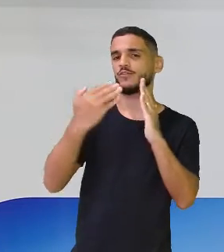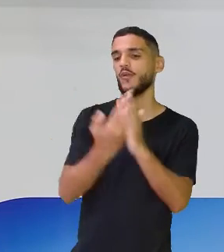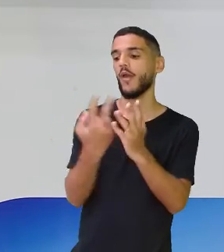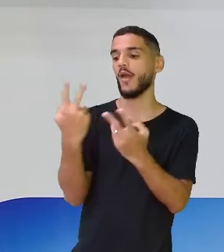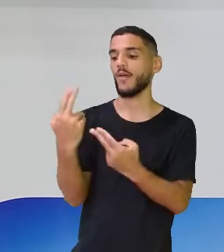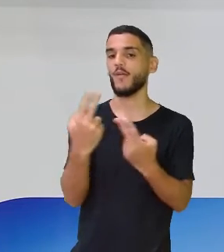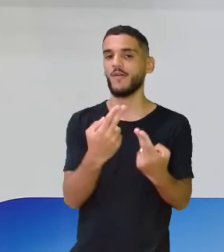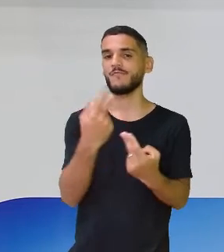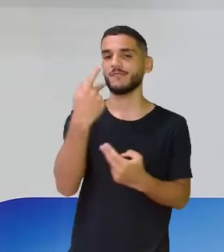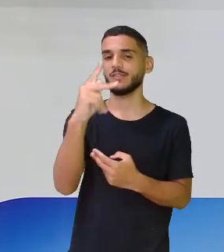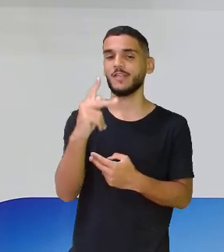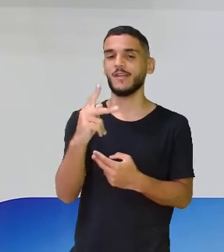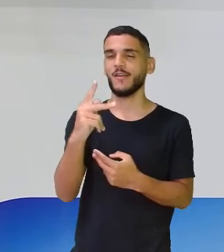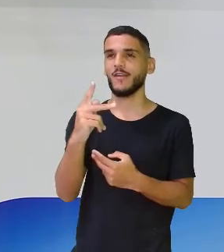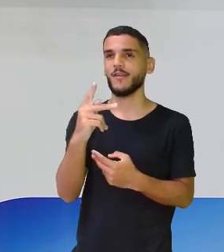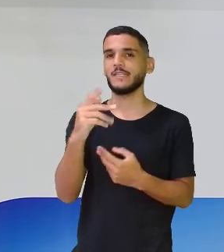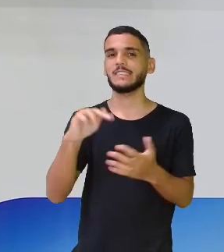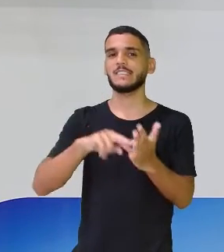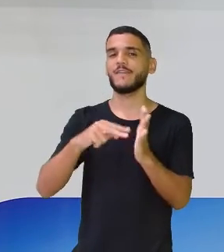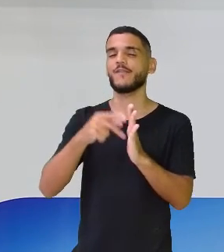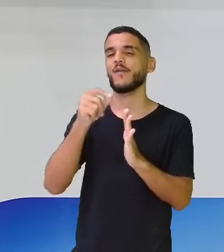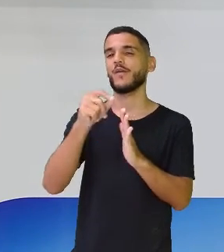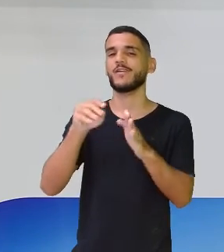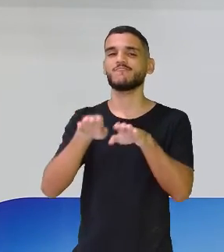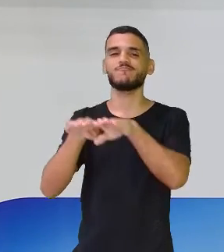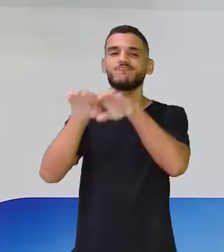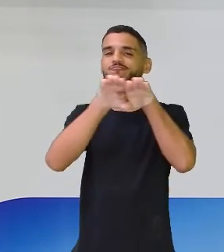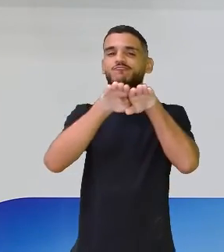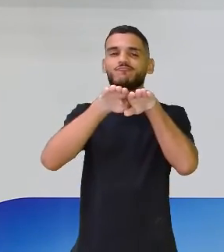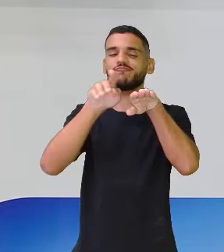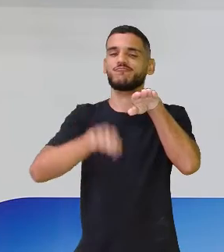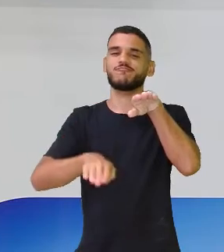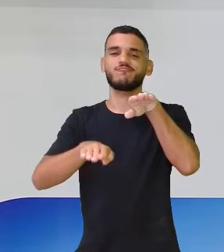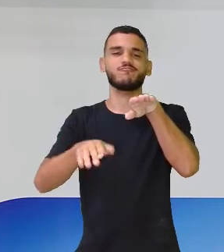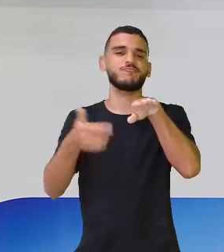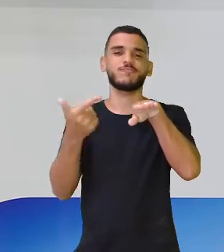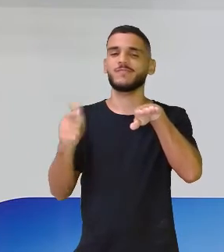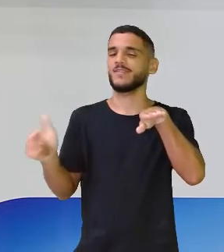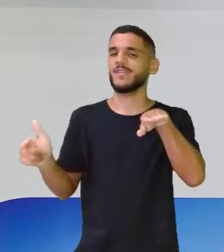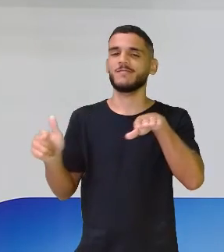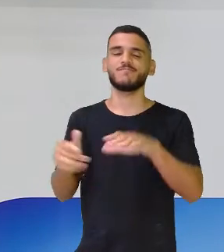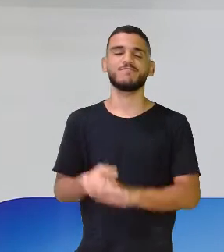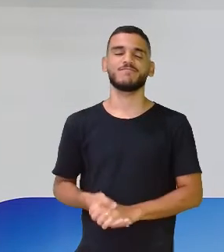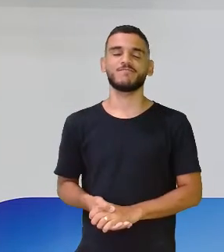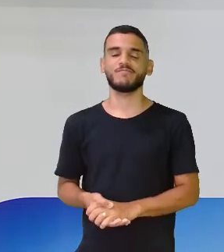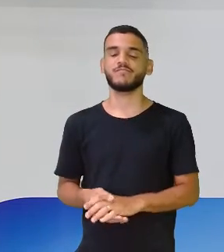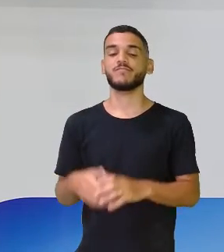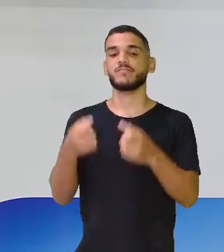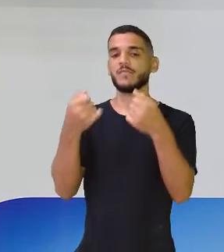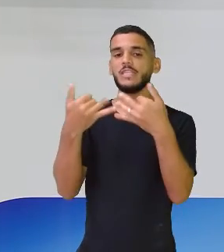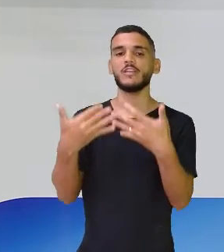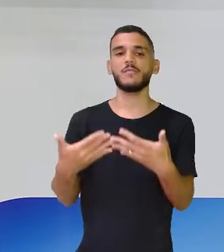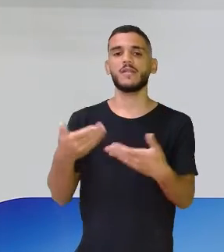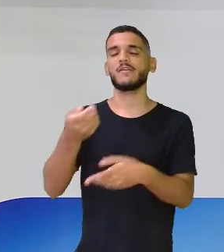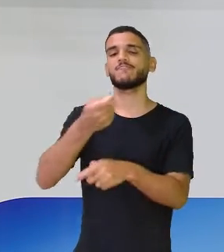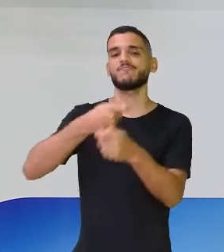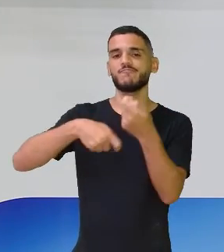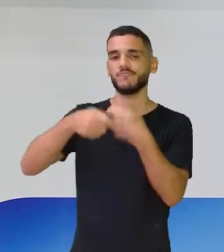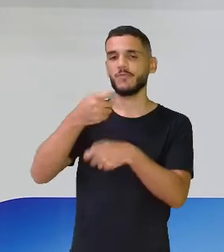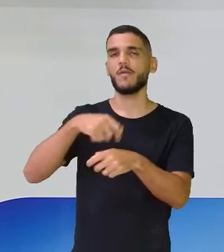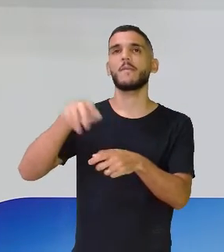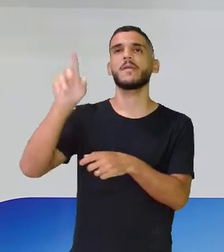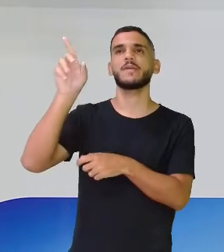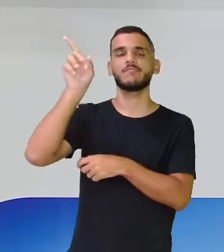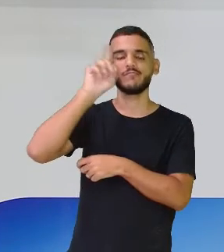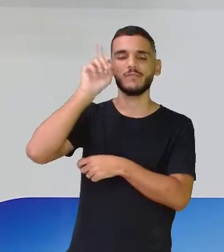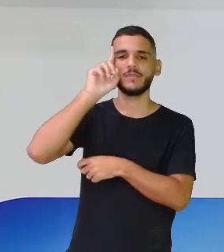Mas mostra uma desigualdade social, né? Então, a gente falar da economia do dia a dia é falar a respeito de que relatos